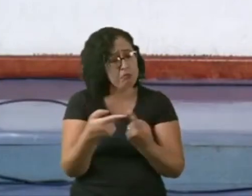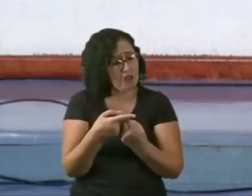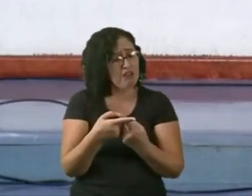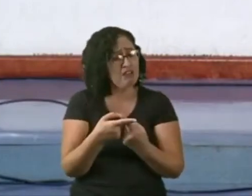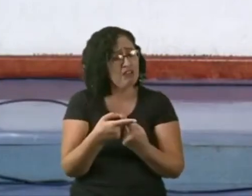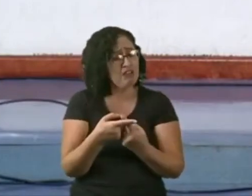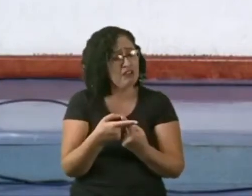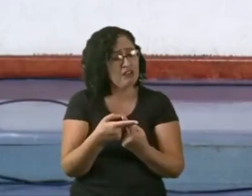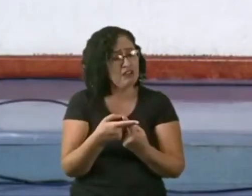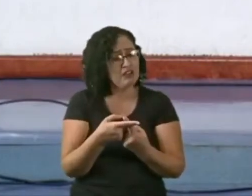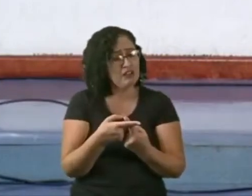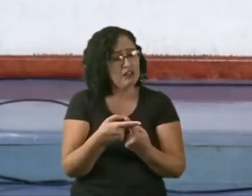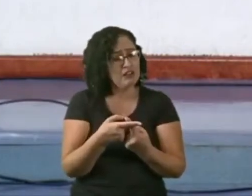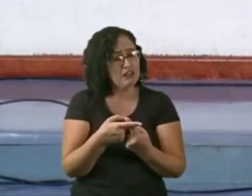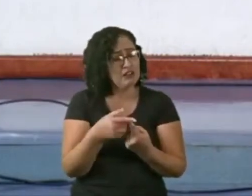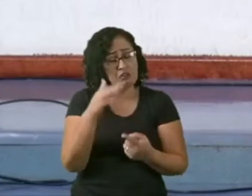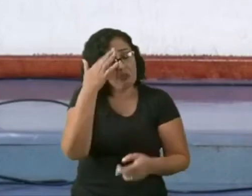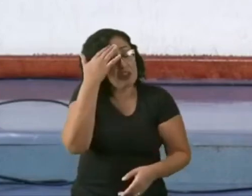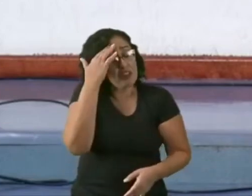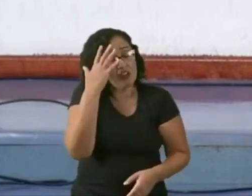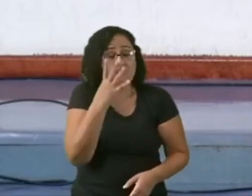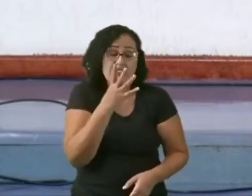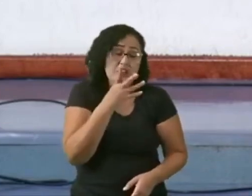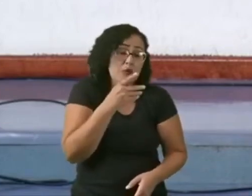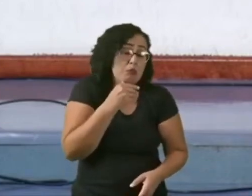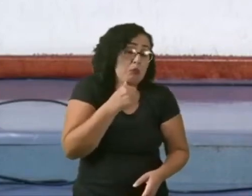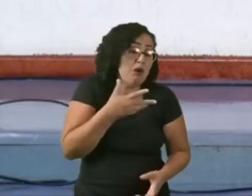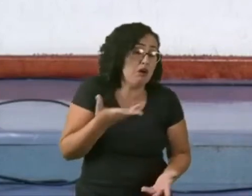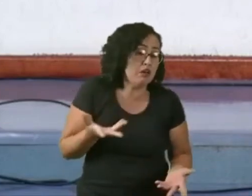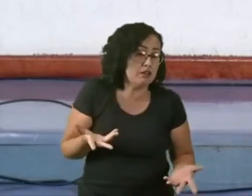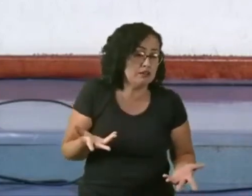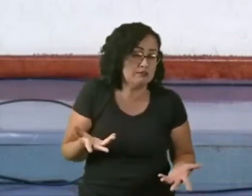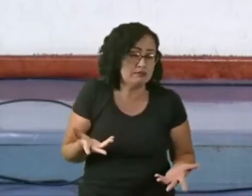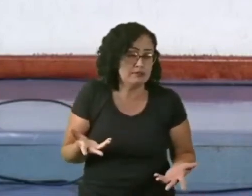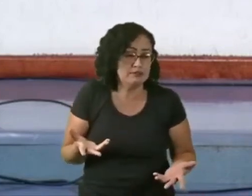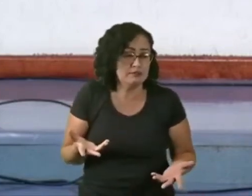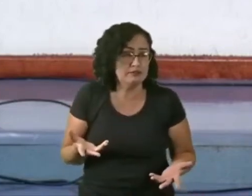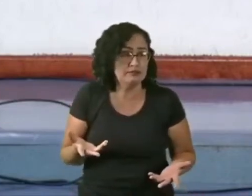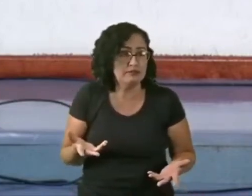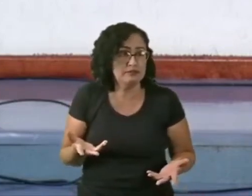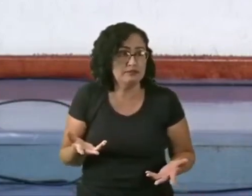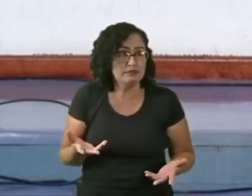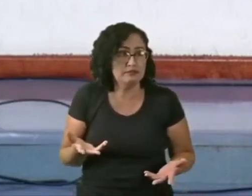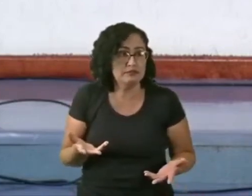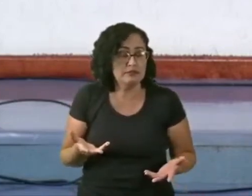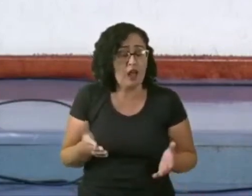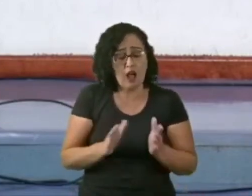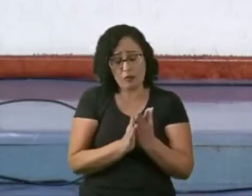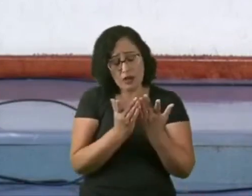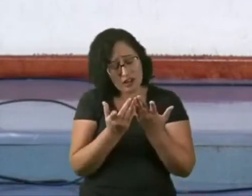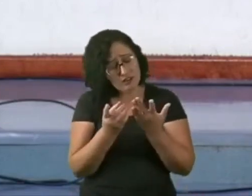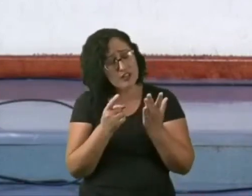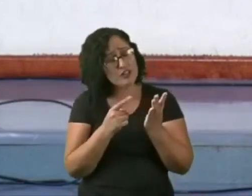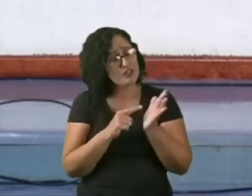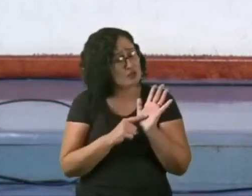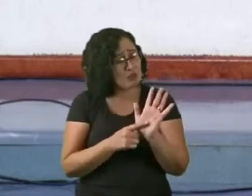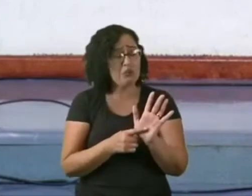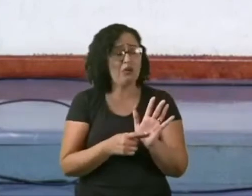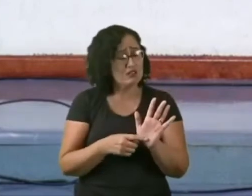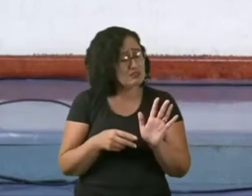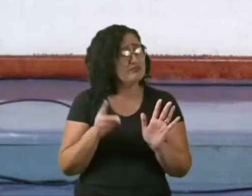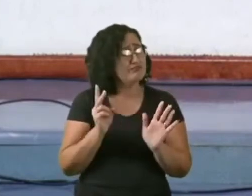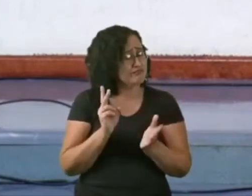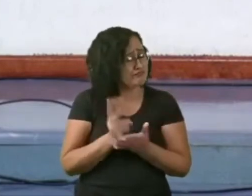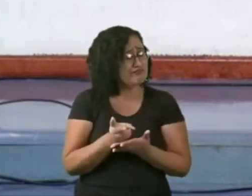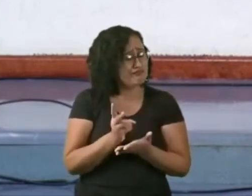diz no versículo 26: olha, não devia o Cristo sofrer essas coisas para entrar em sua glória? E ele começou a explicar